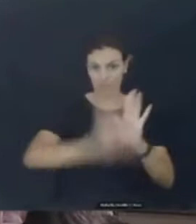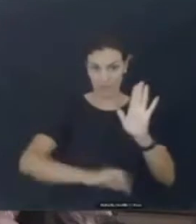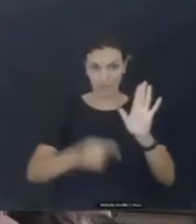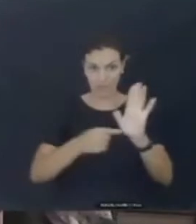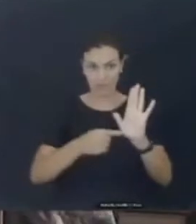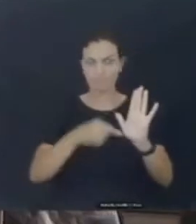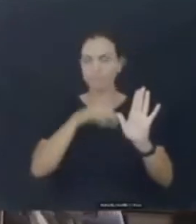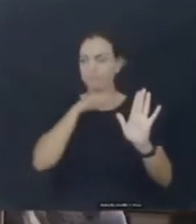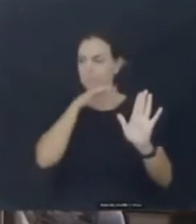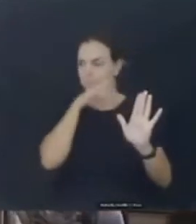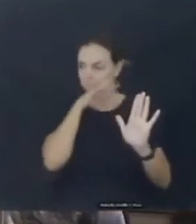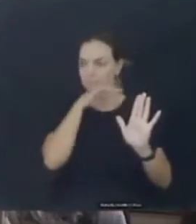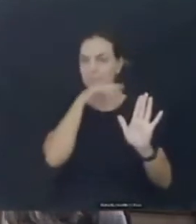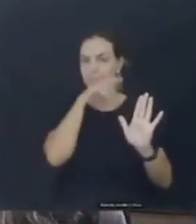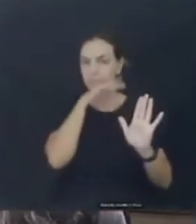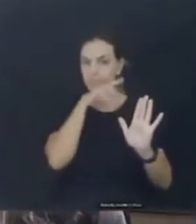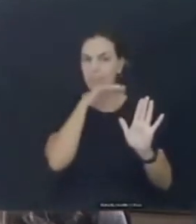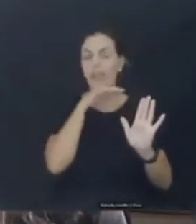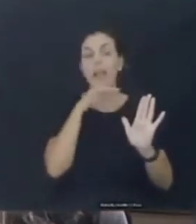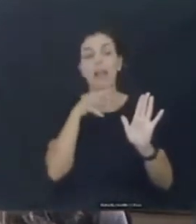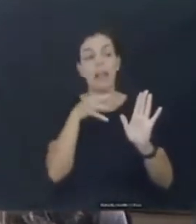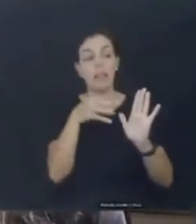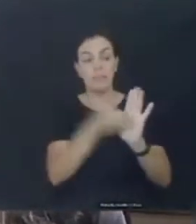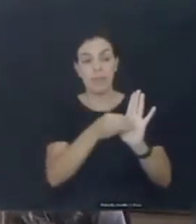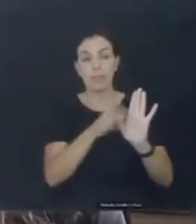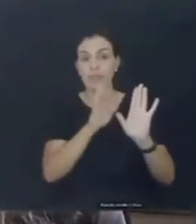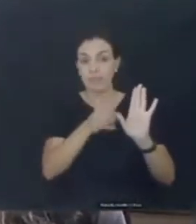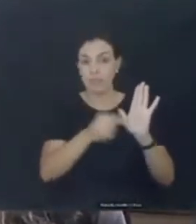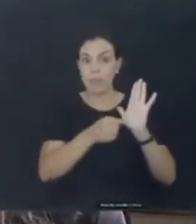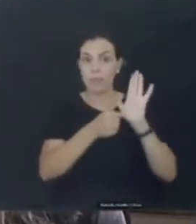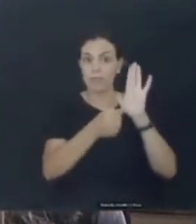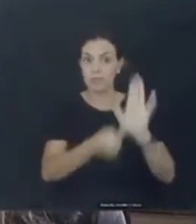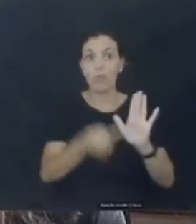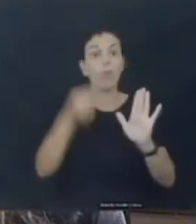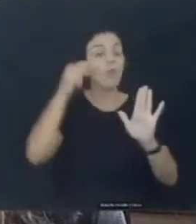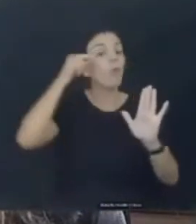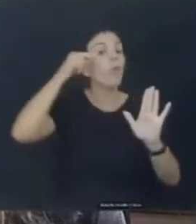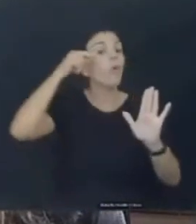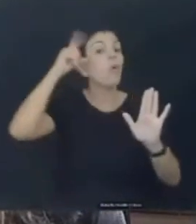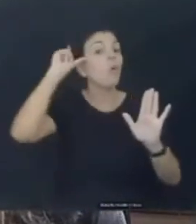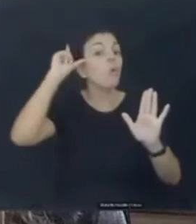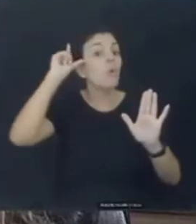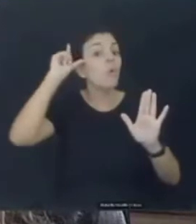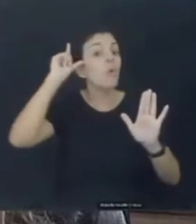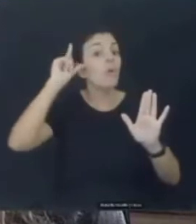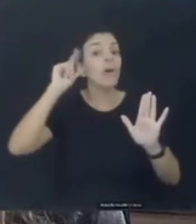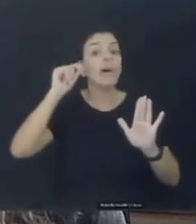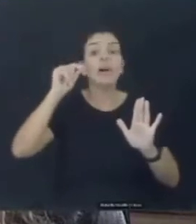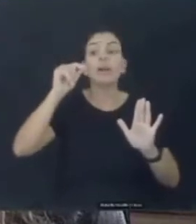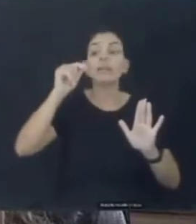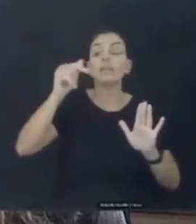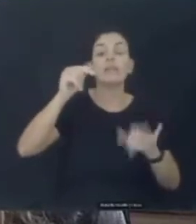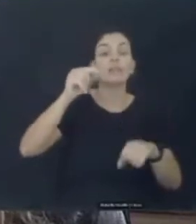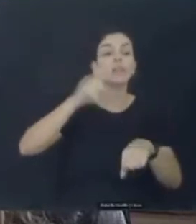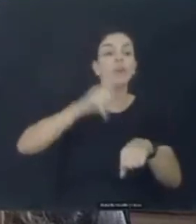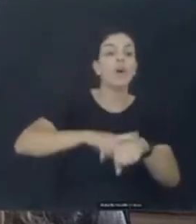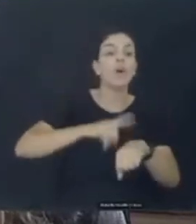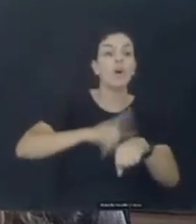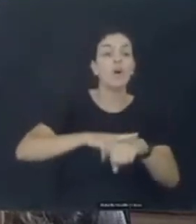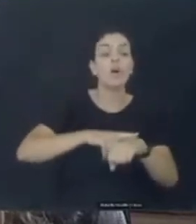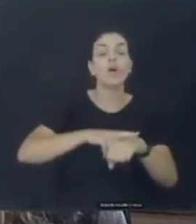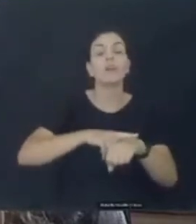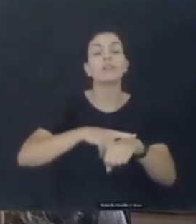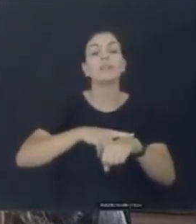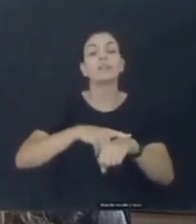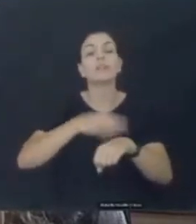As emendas foram apresentadas ontem, 19 horas e 30 minutos,